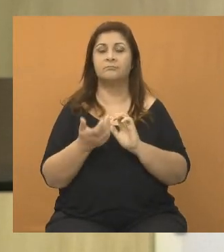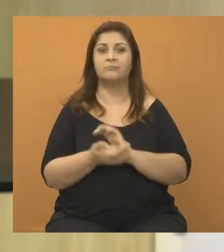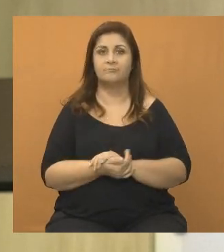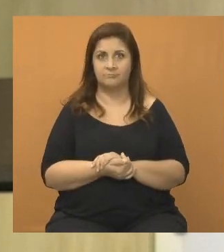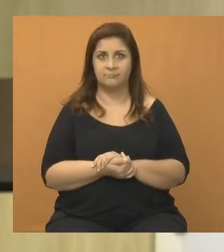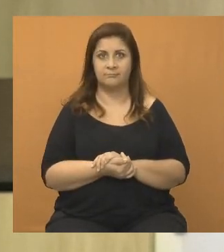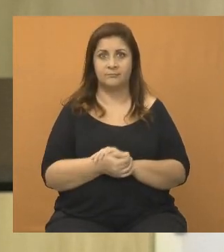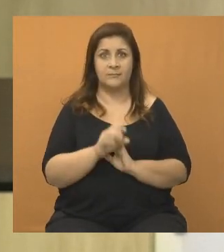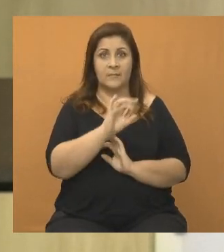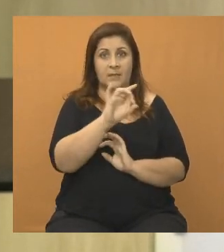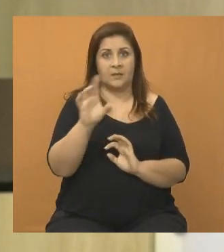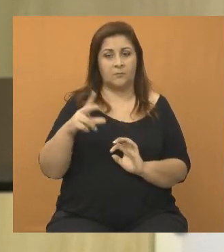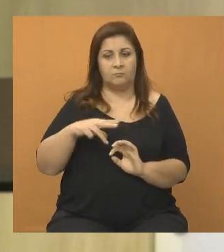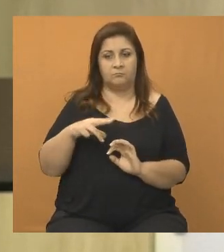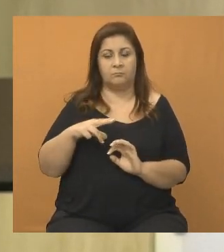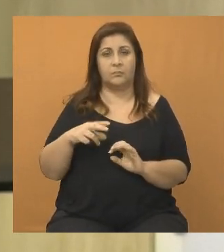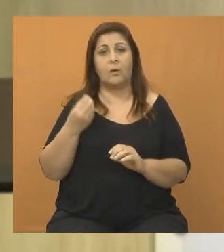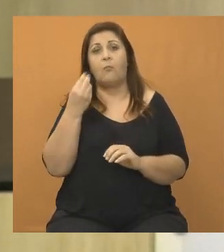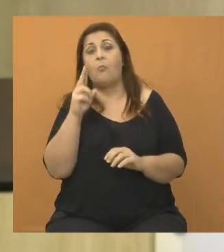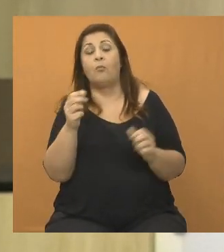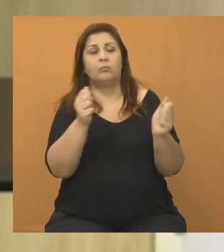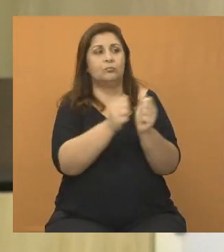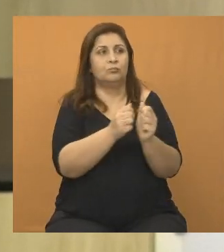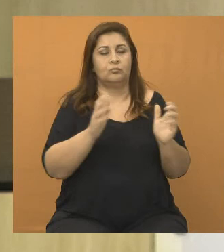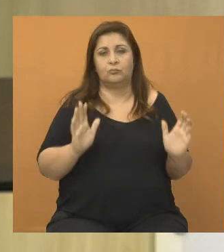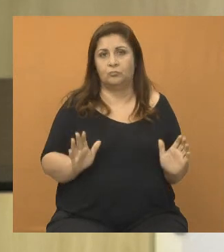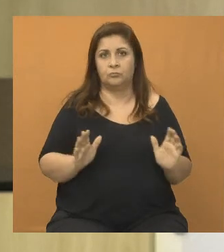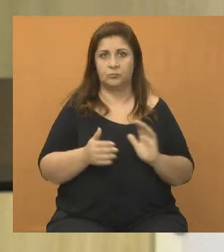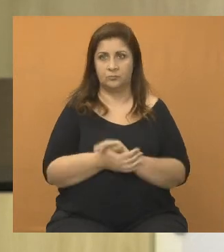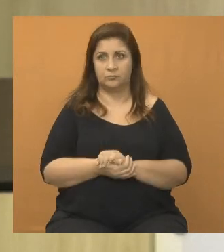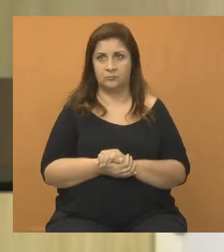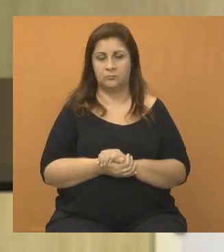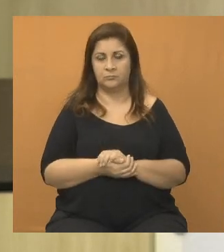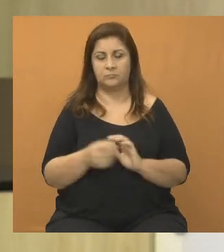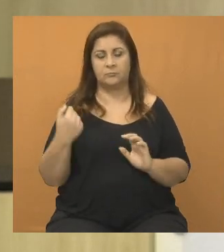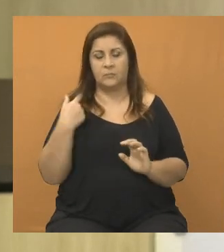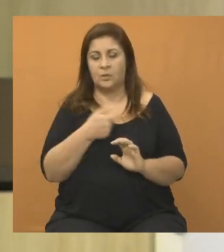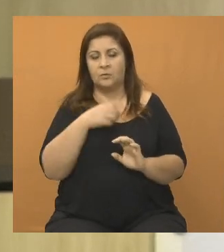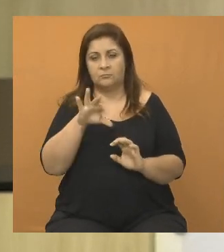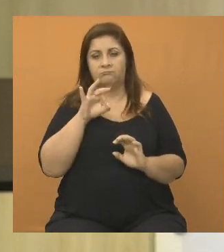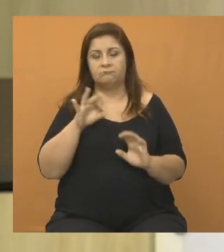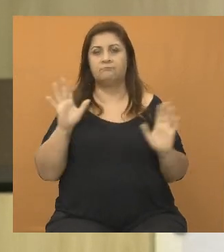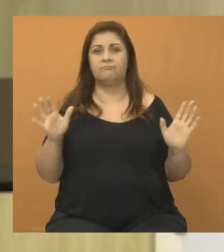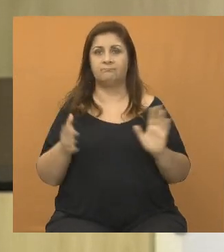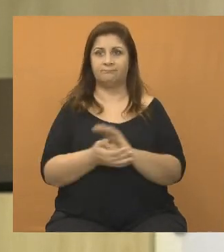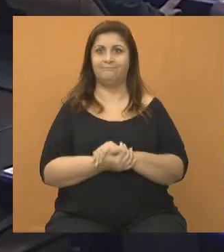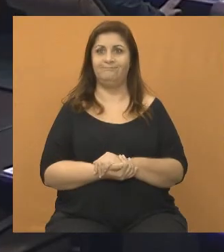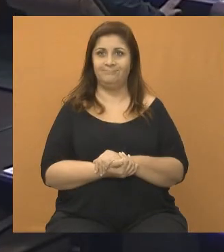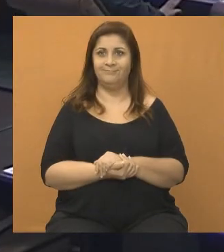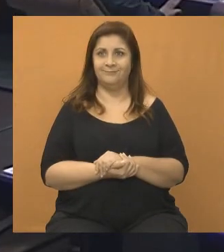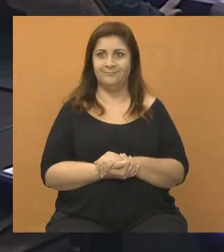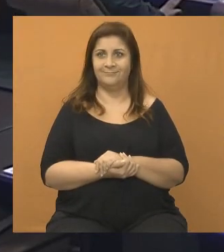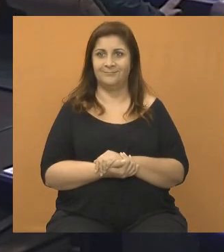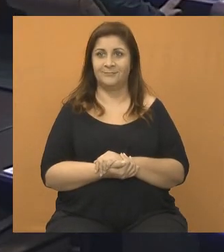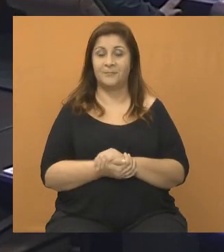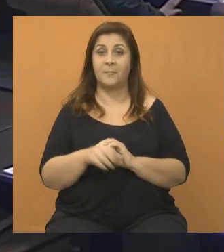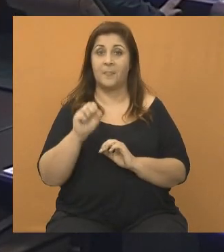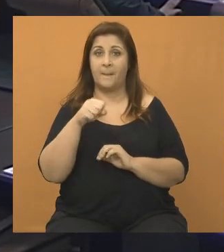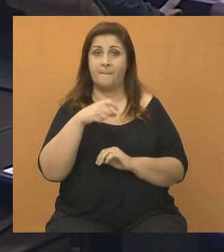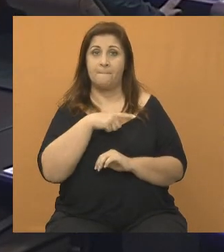trabalhar individualmente ou de forma coletiva, né? Isso quem vai decidir somos nós, vereadores, né? Exatamente. A gente tem